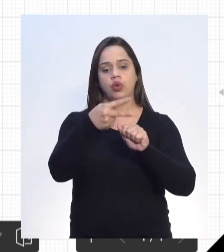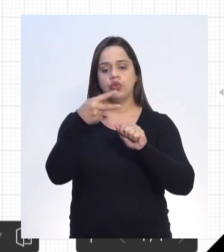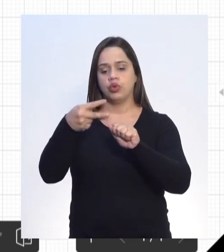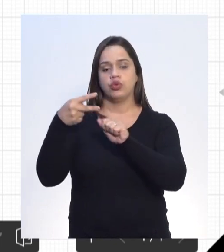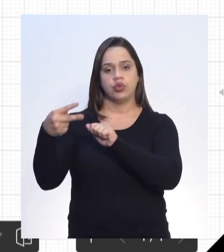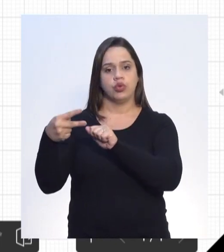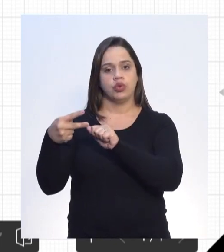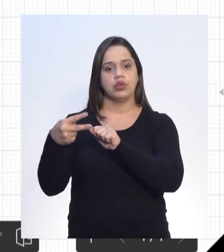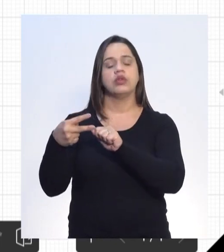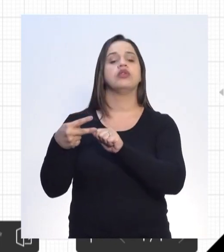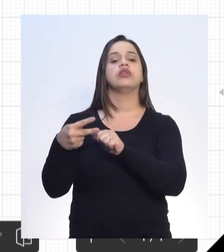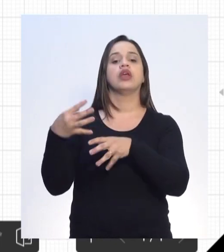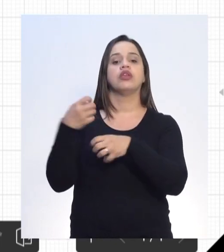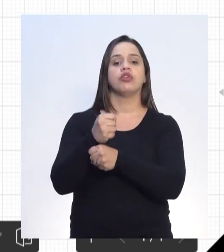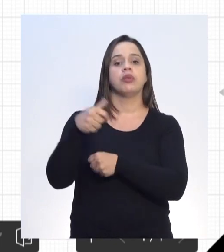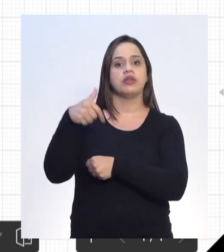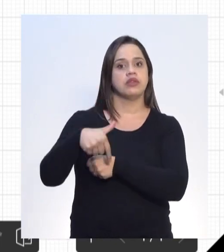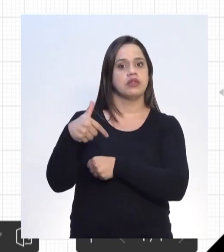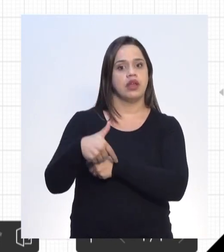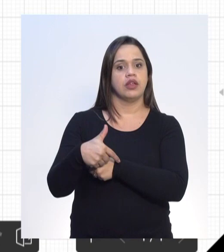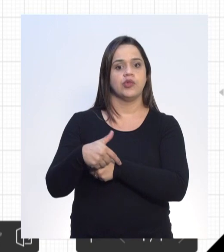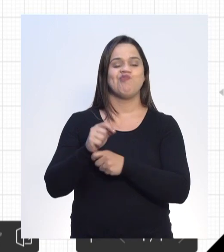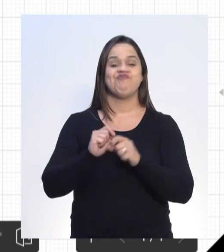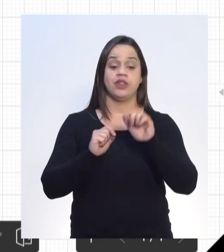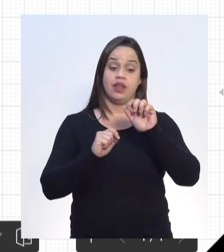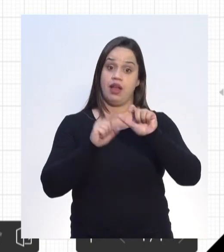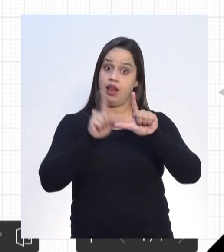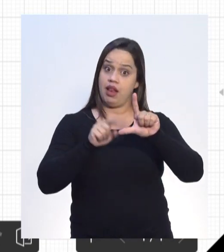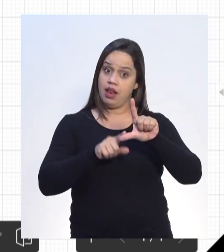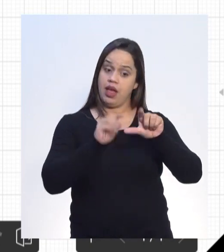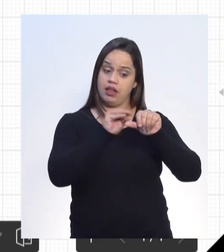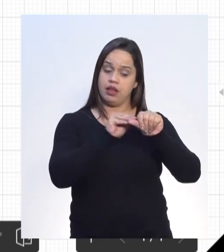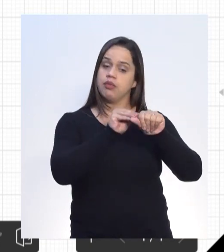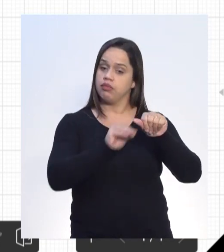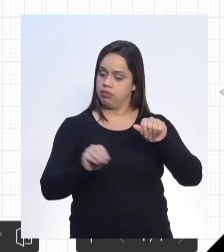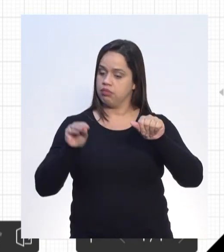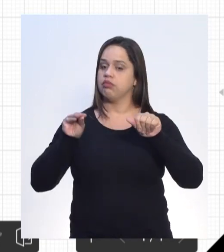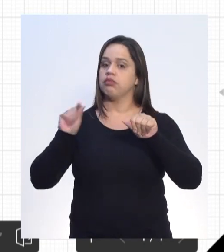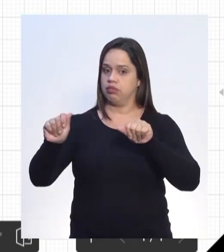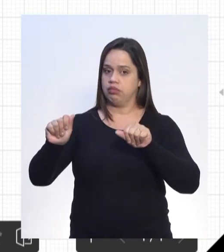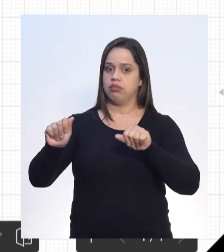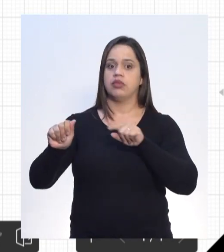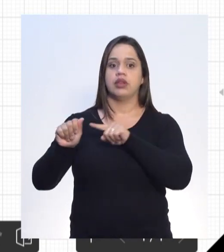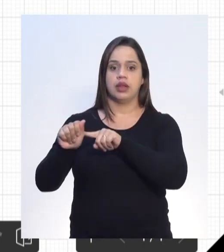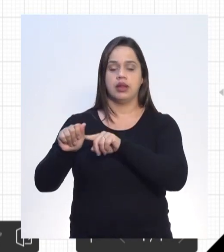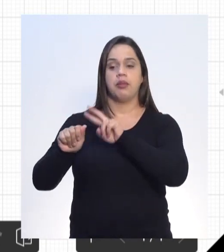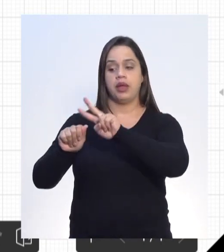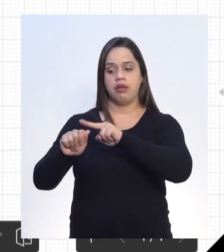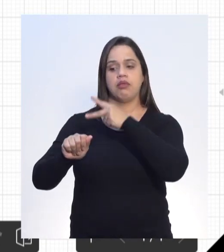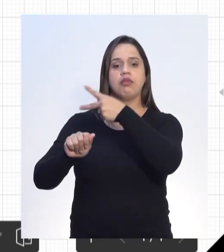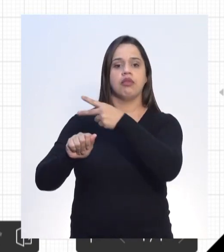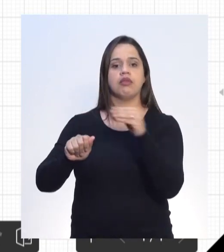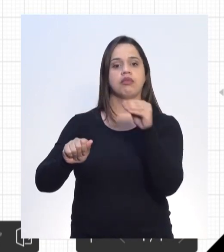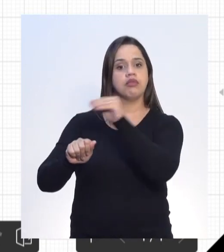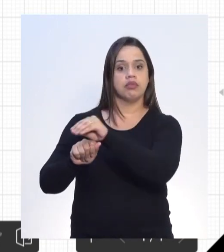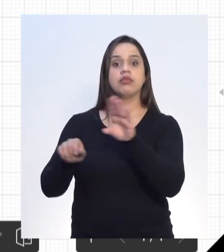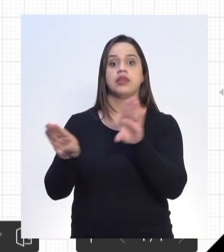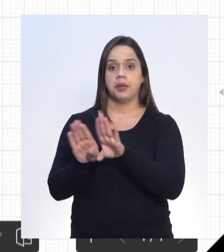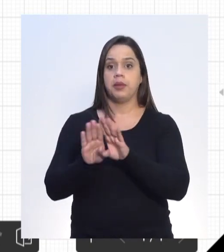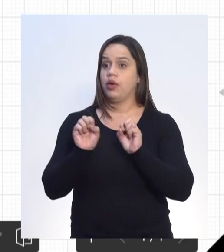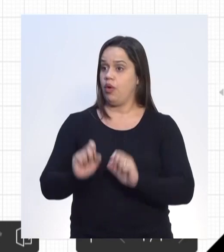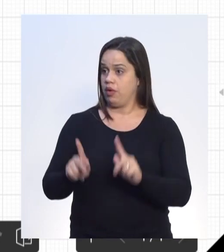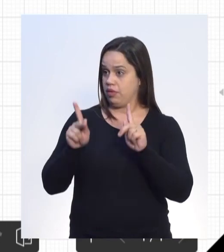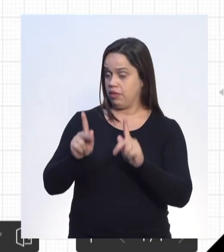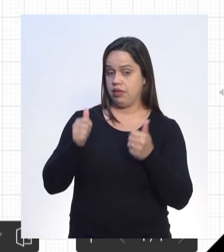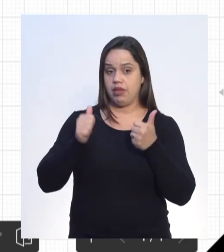mais 3, 7, e aí carrega a variável e o respectivo expoente. Tranquilo? Ok. Beleza. Mas